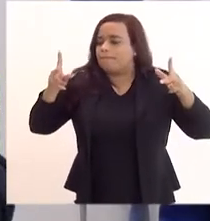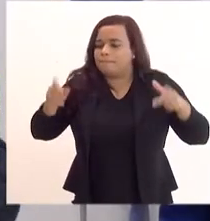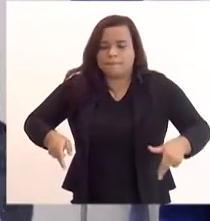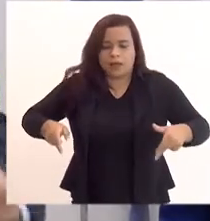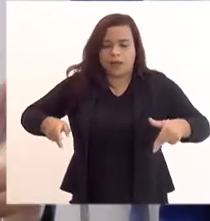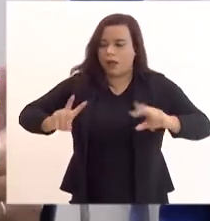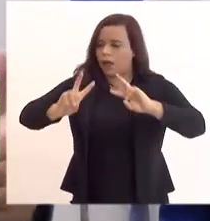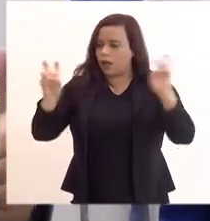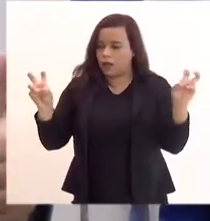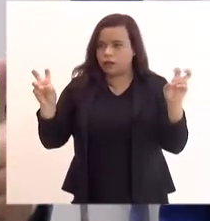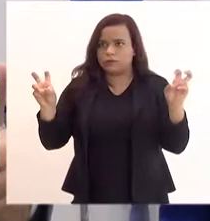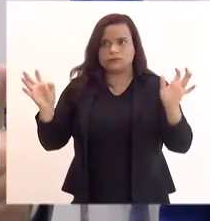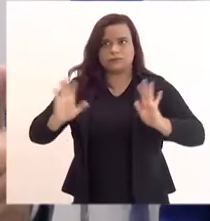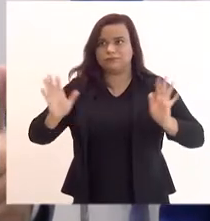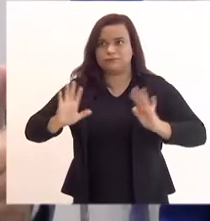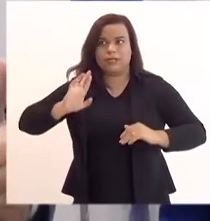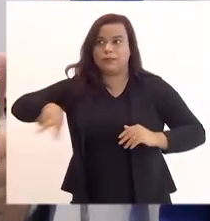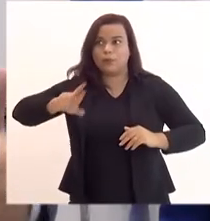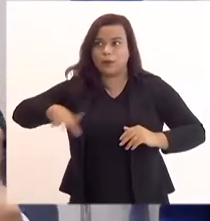é